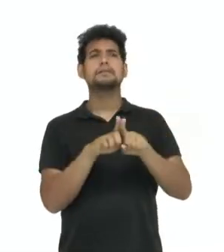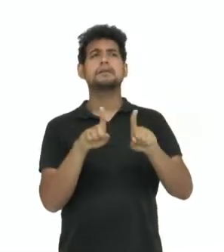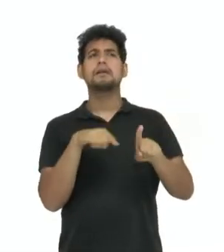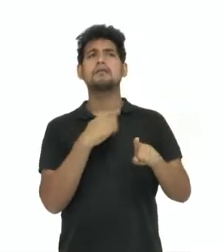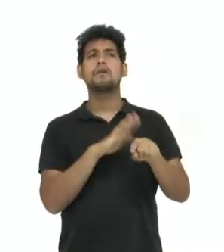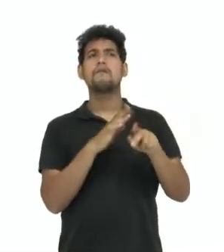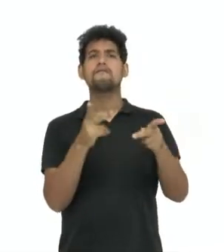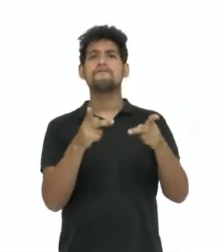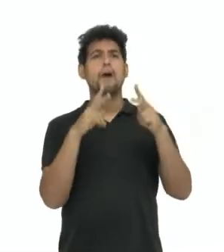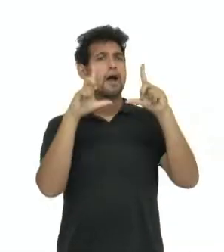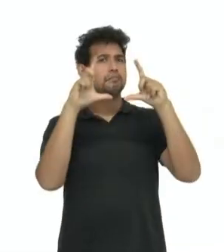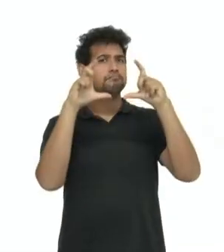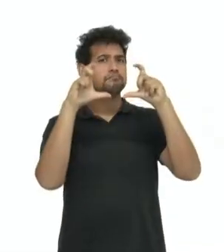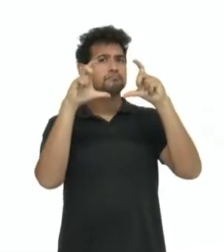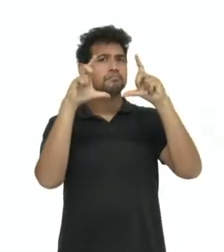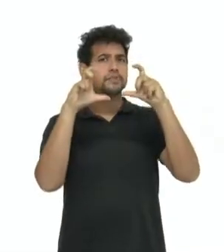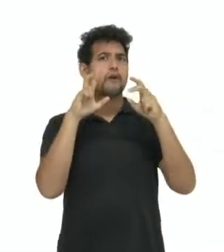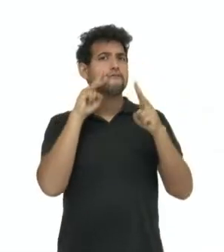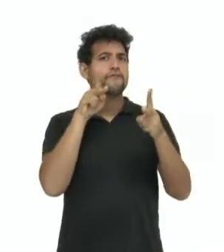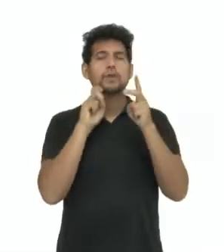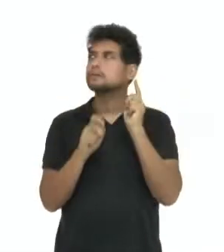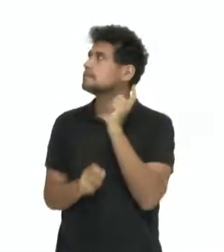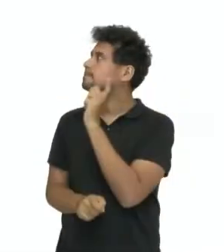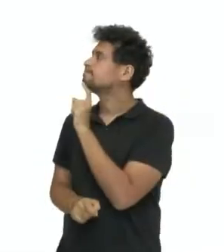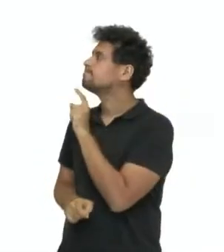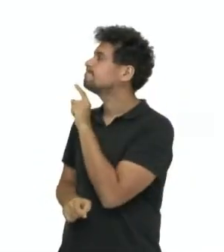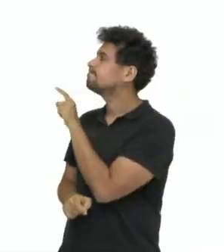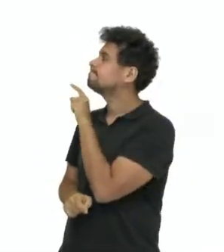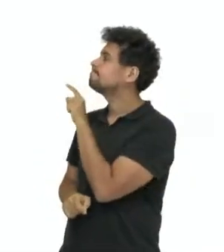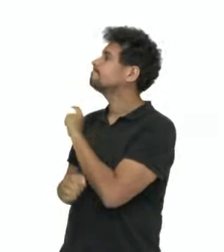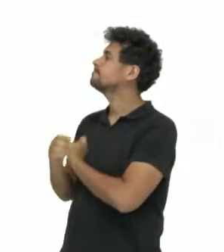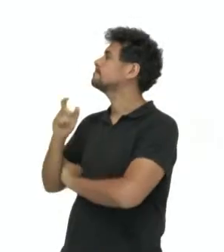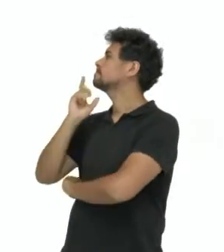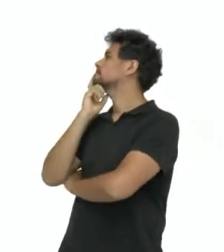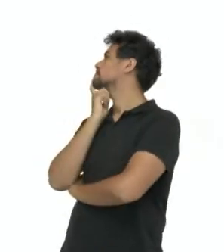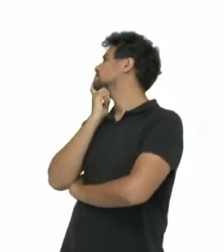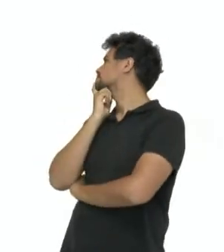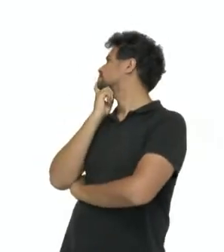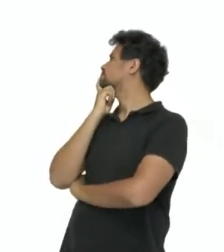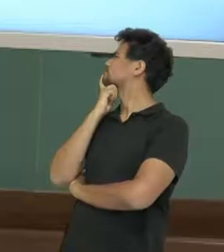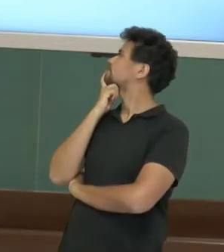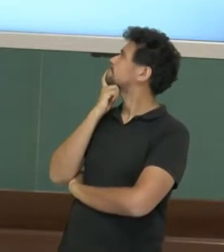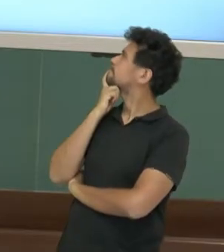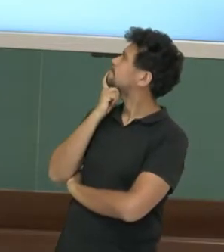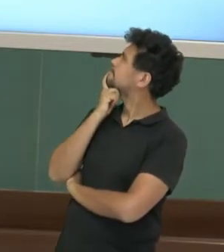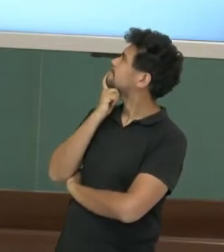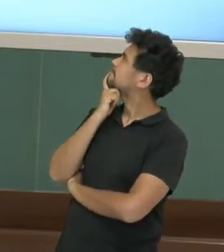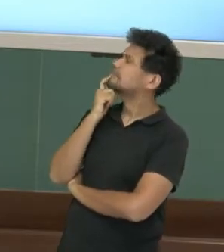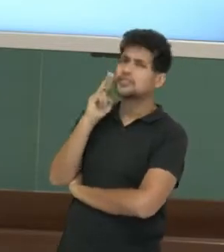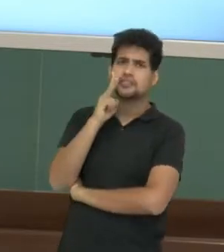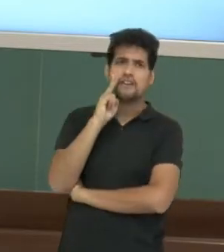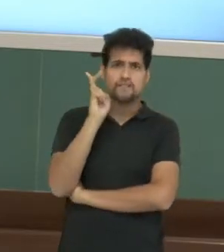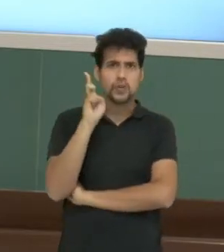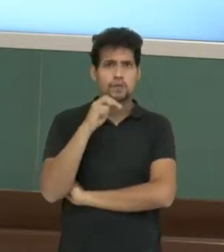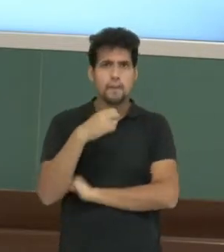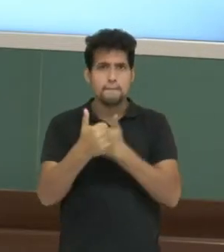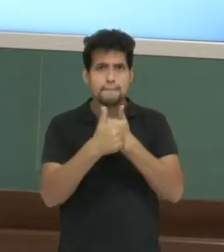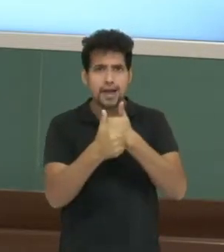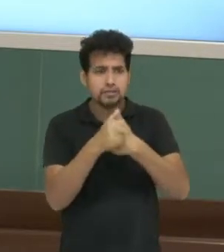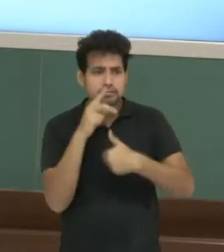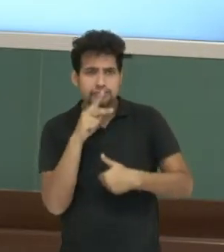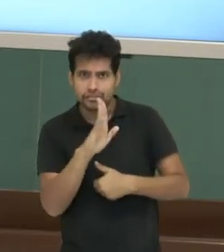a observá-la. E eu pergunto para você, você já viu um morcego de perto? Já